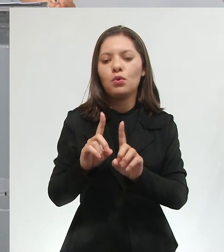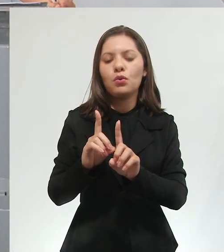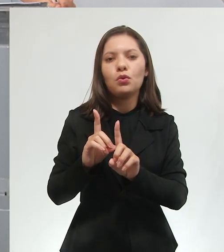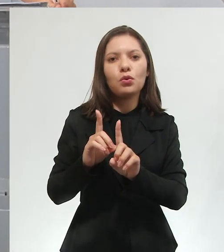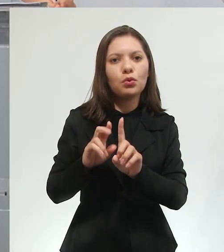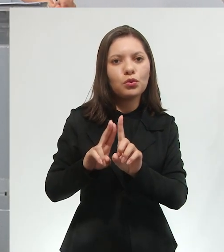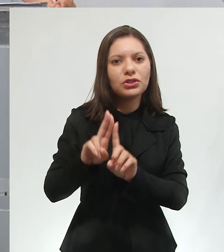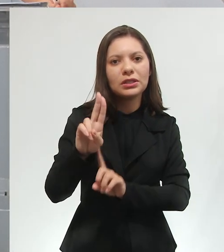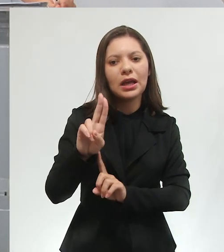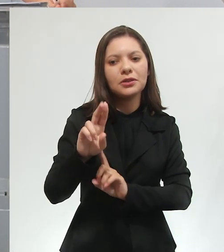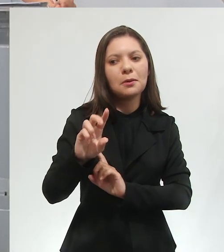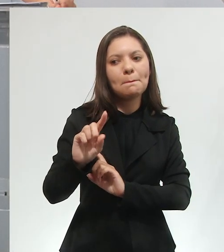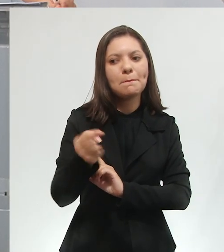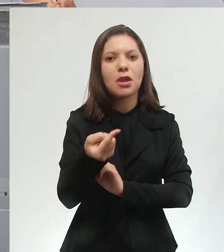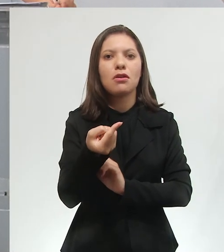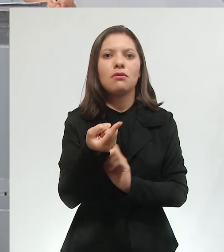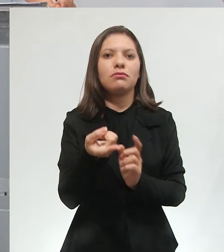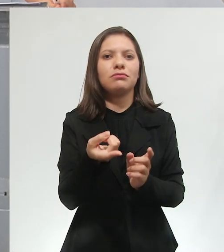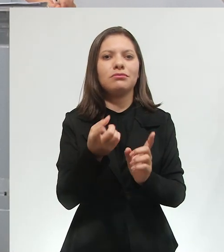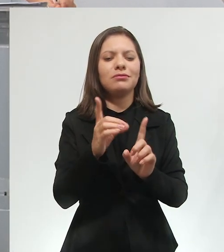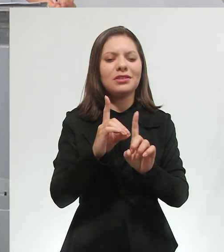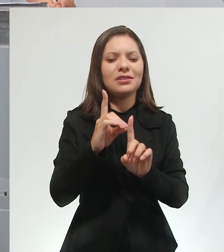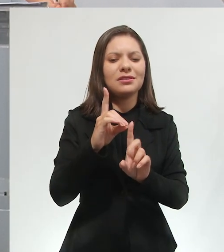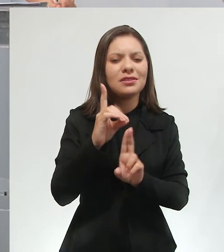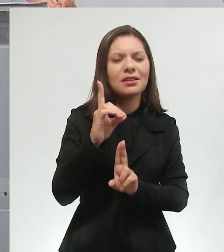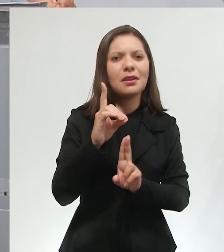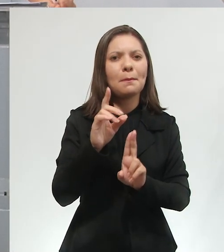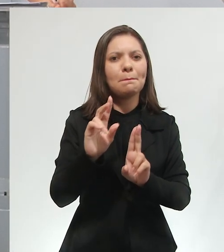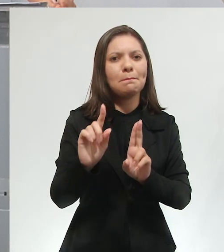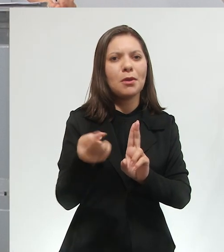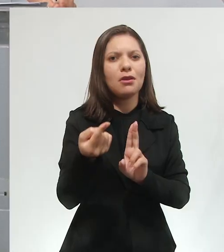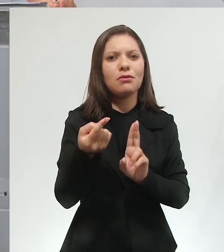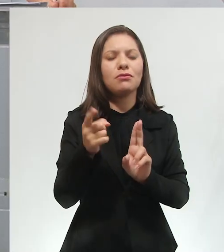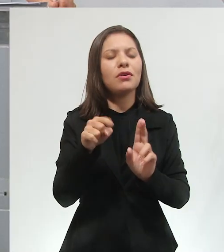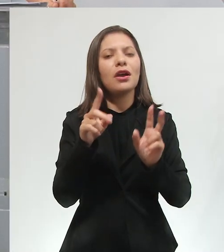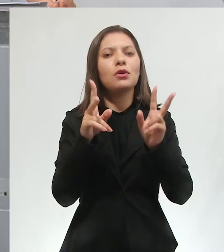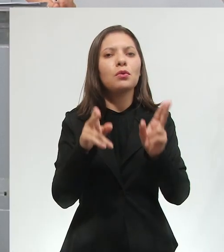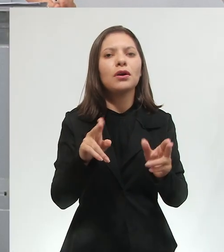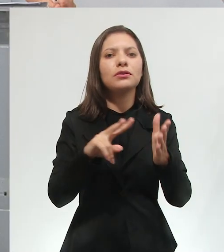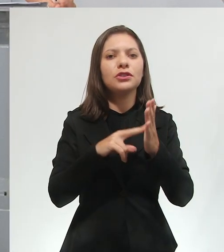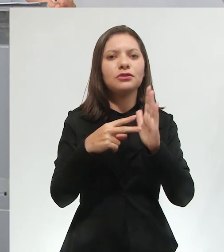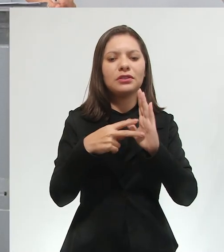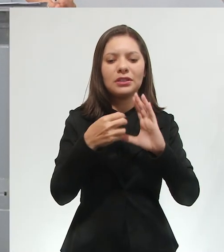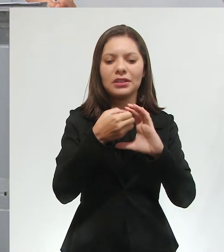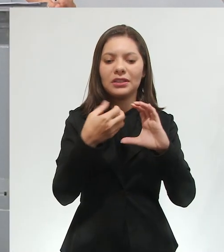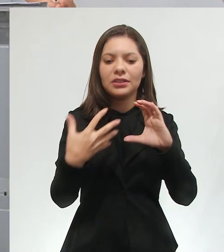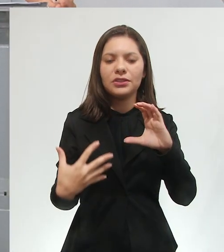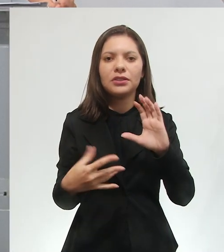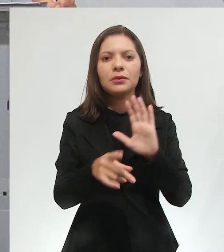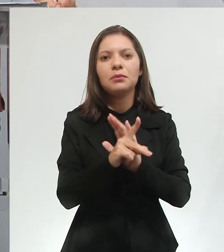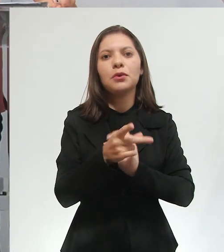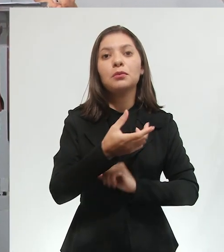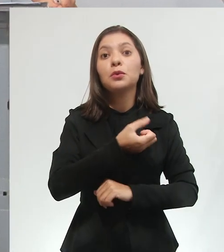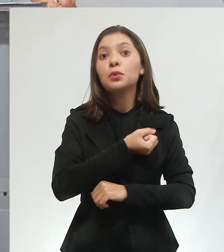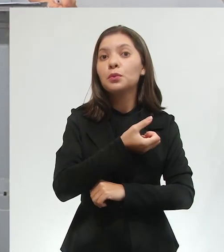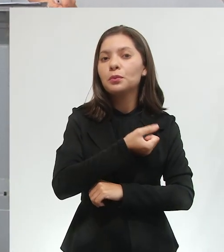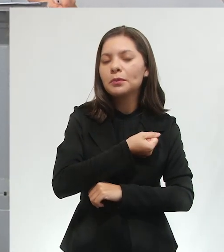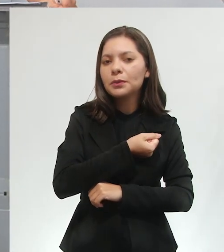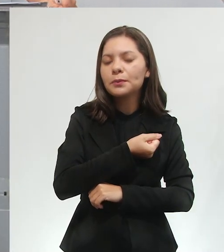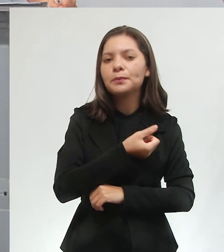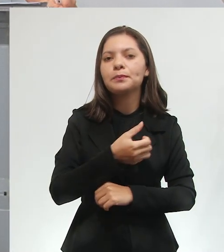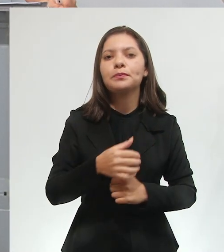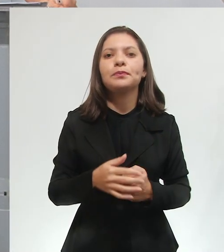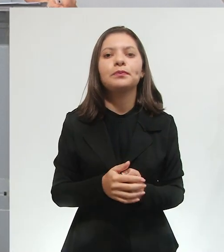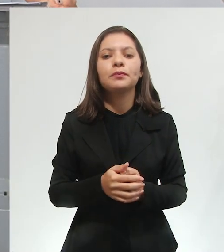milhar, nós estamos abordando aquele aspecto que nós vimos da característica do sistema de numeração decimal,